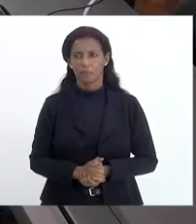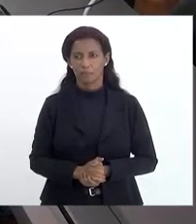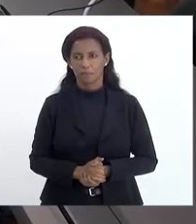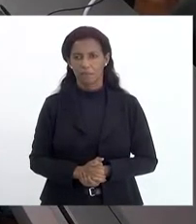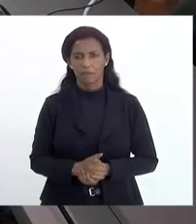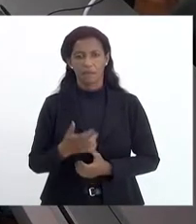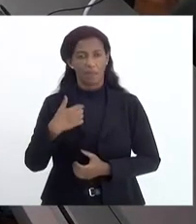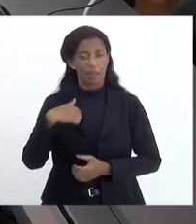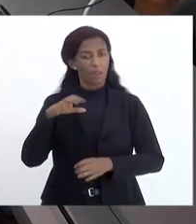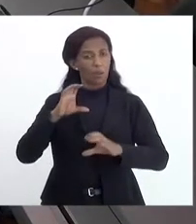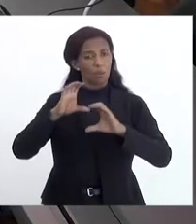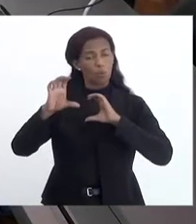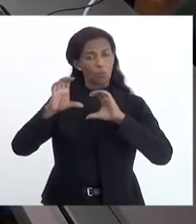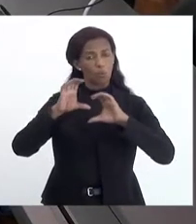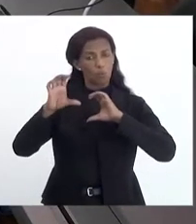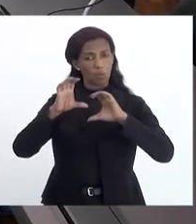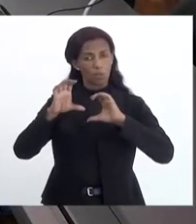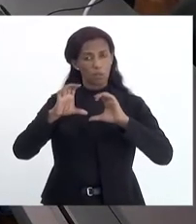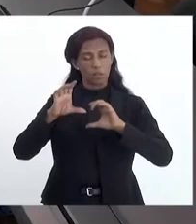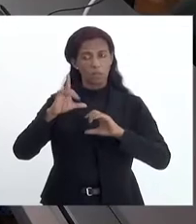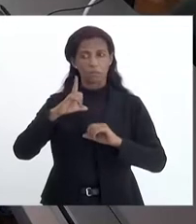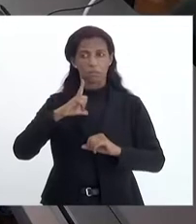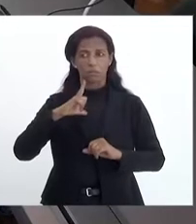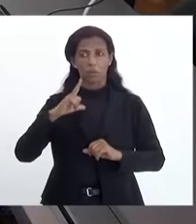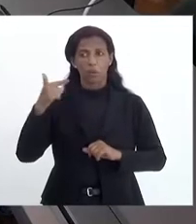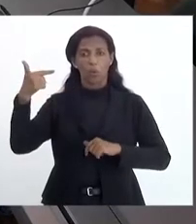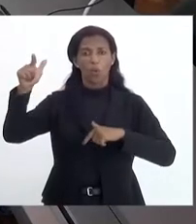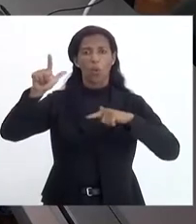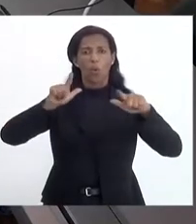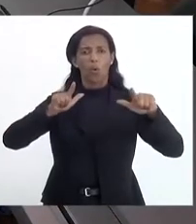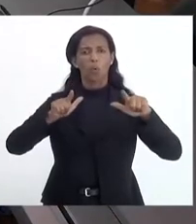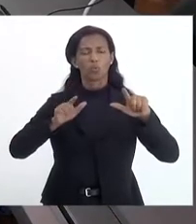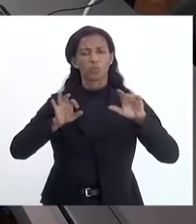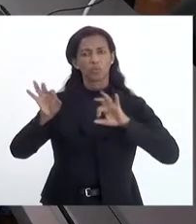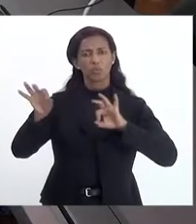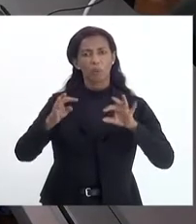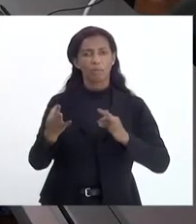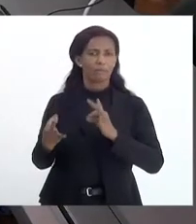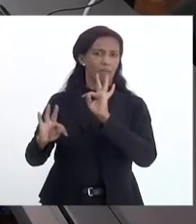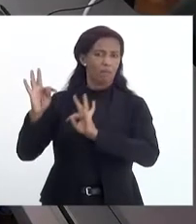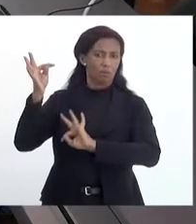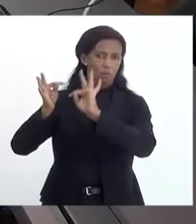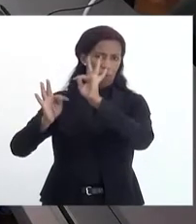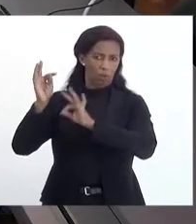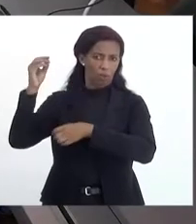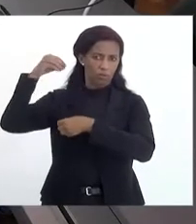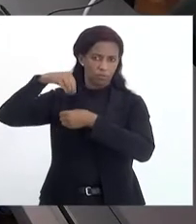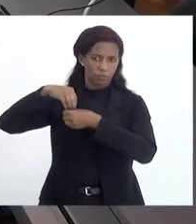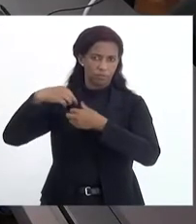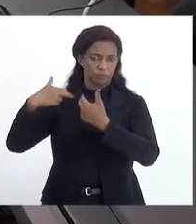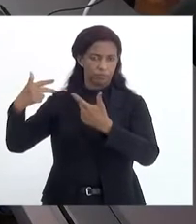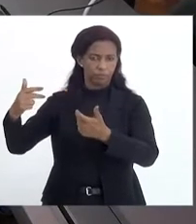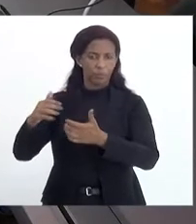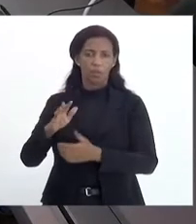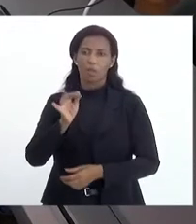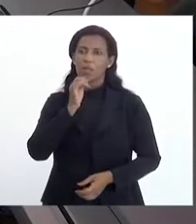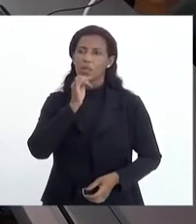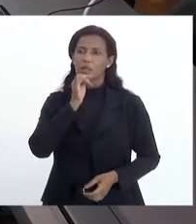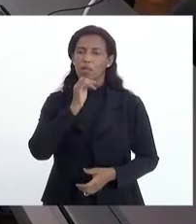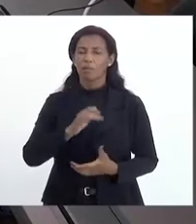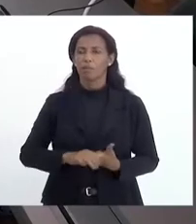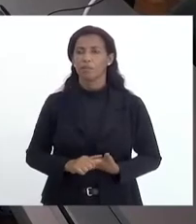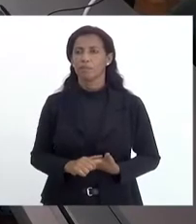É uma comunicação usando outras alternativas tecnológicas. Como, por exemplo,